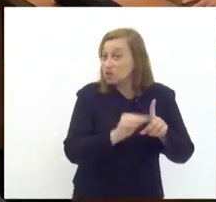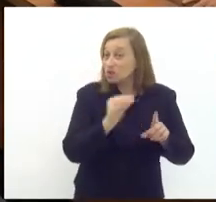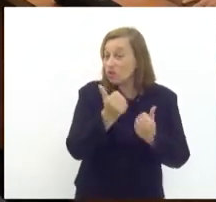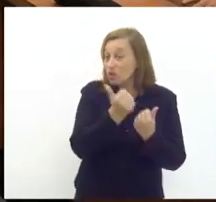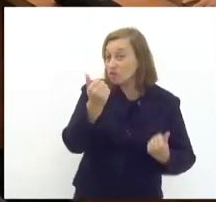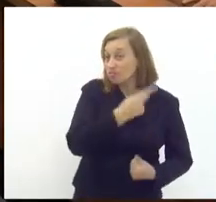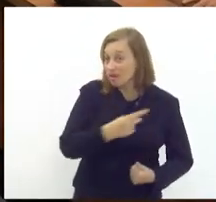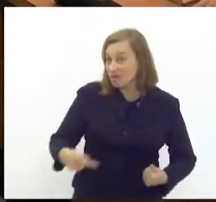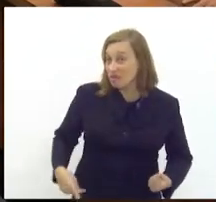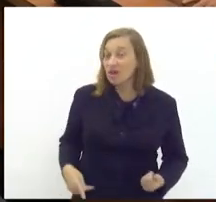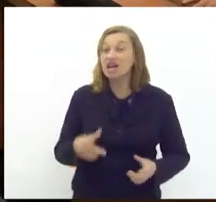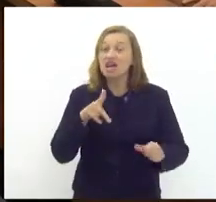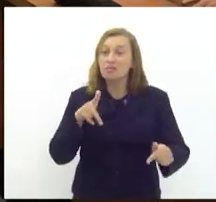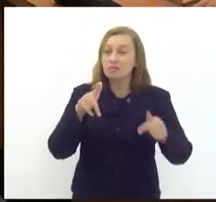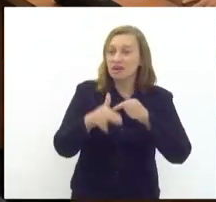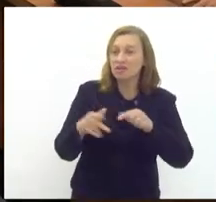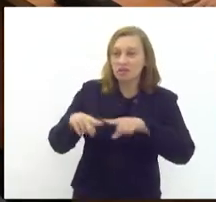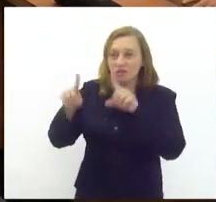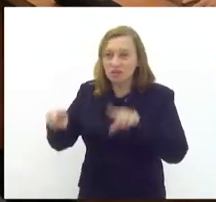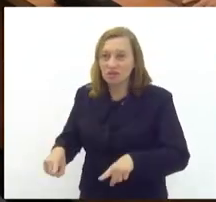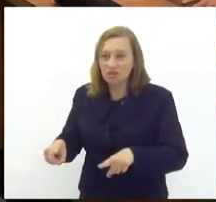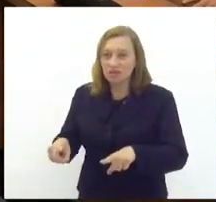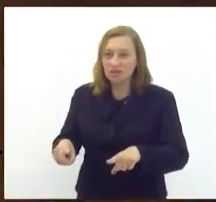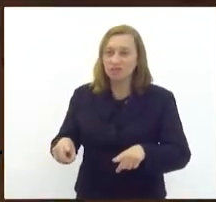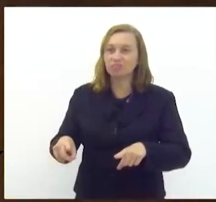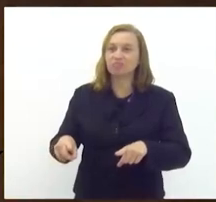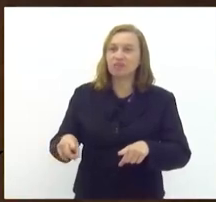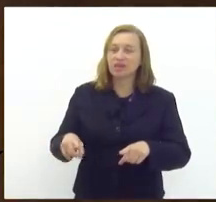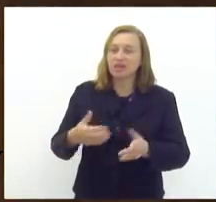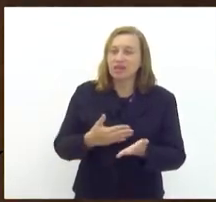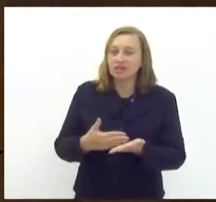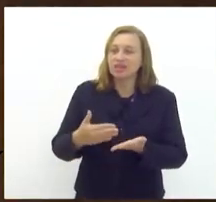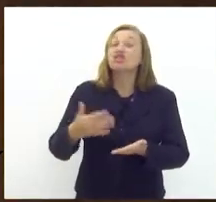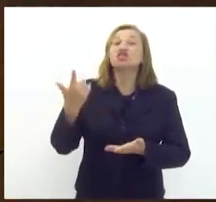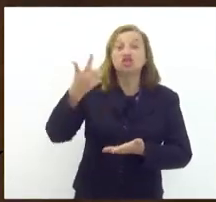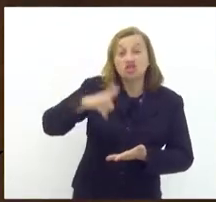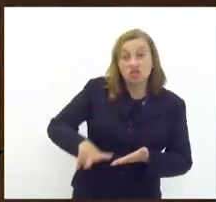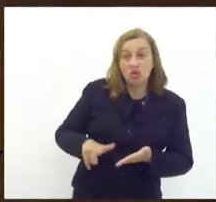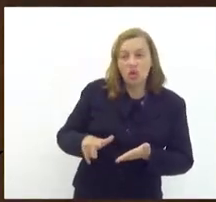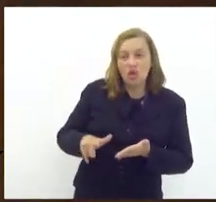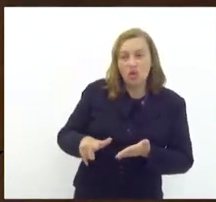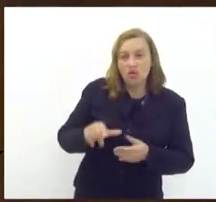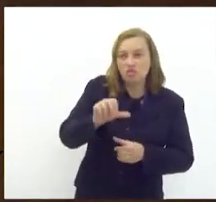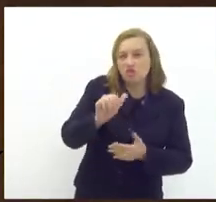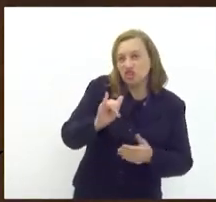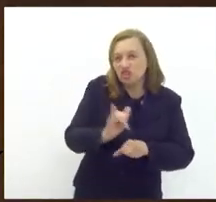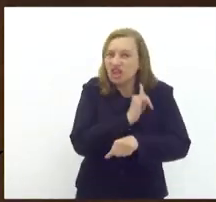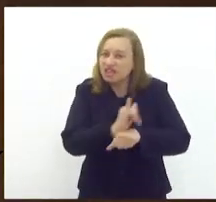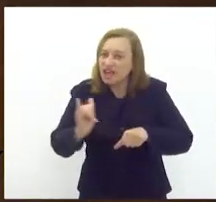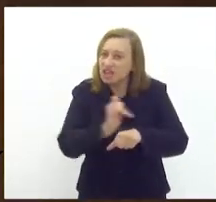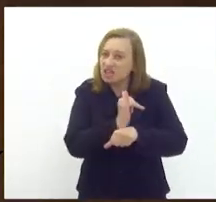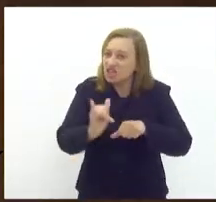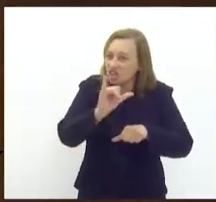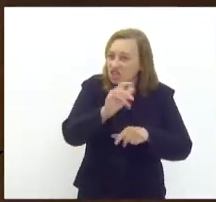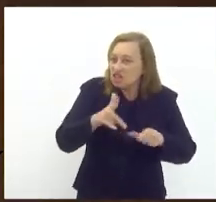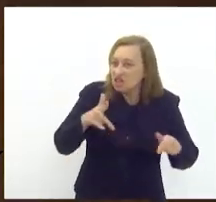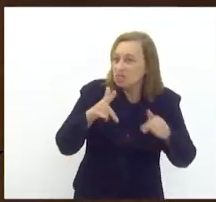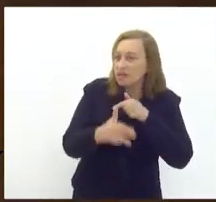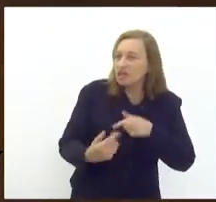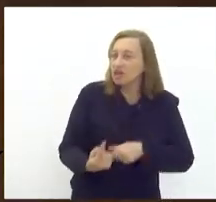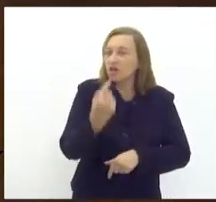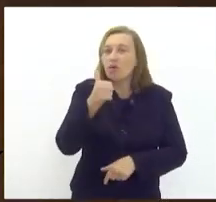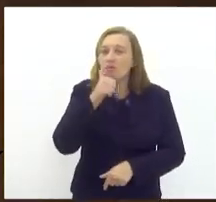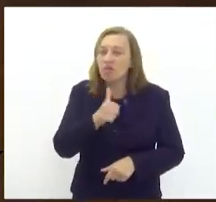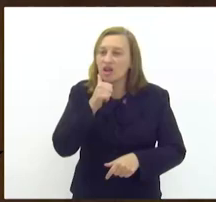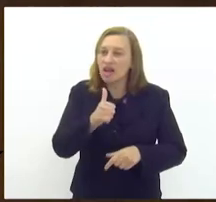impediu que uma servidora acendesse na carreira criando mais uma vez uma manobra um ardil de impossibilitar que uma mulher